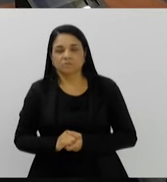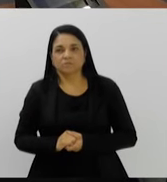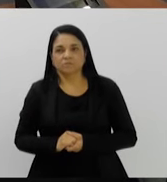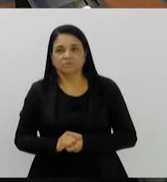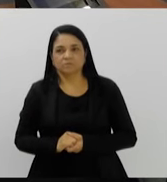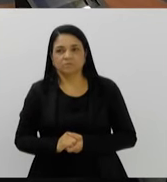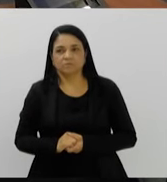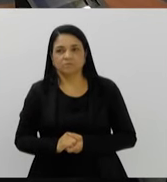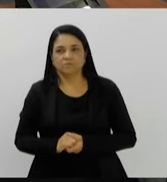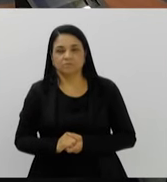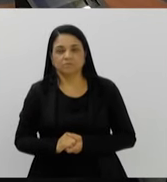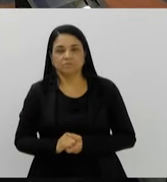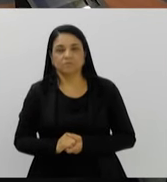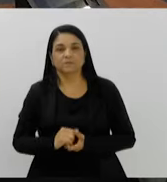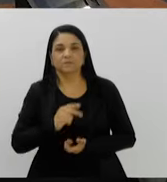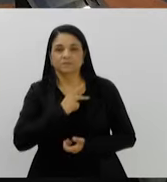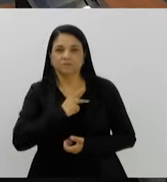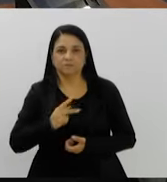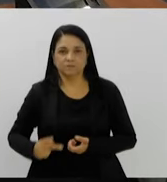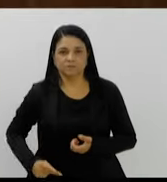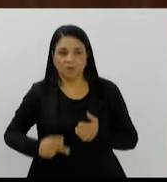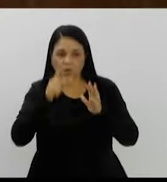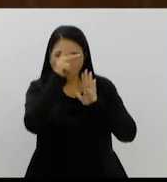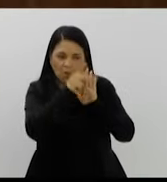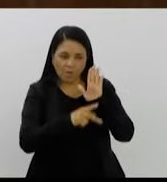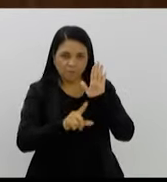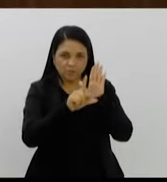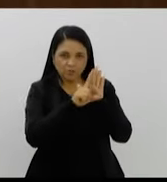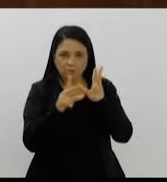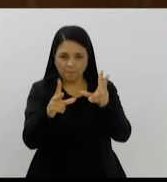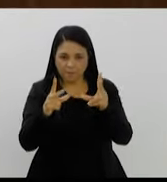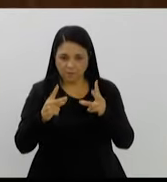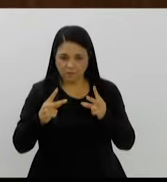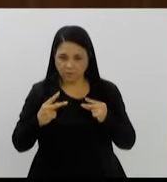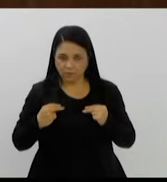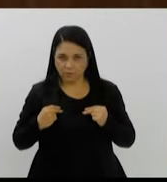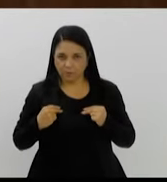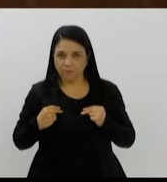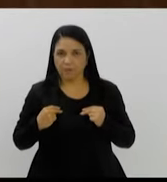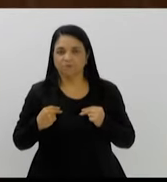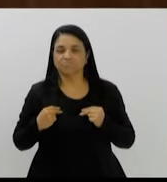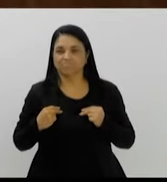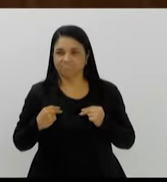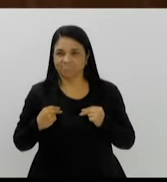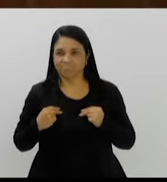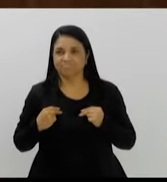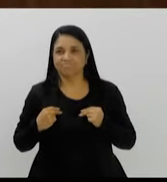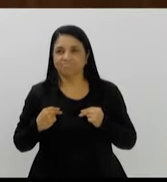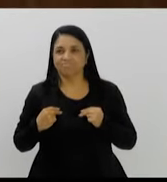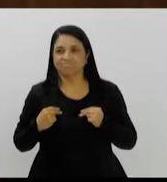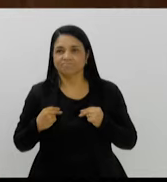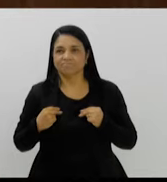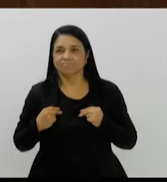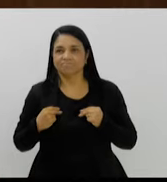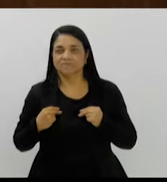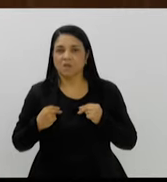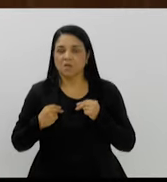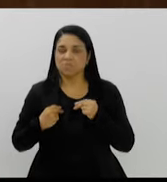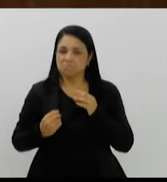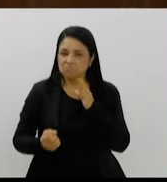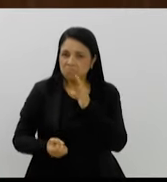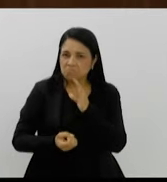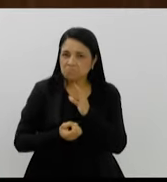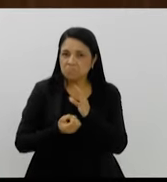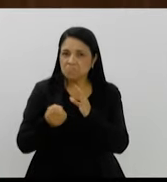vinolo senhor presidente o projeto é meritório e a emissão de uma nova identidade pode